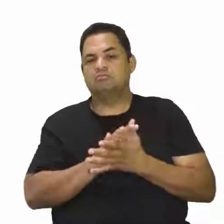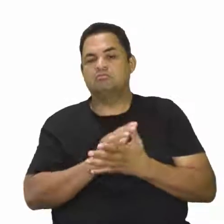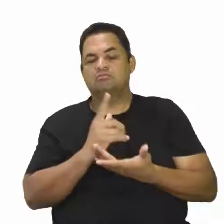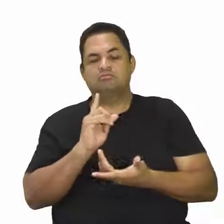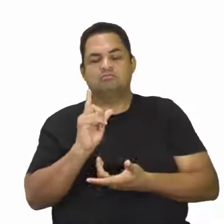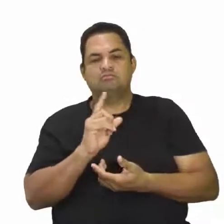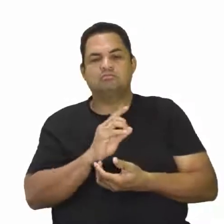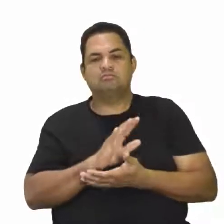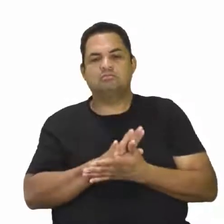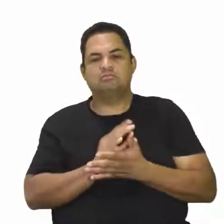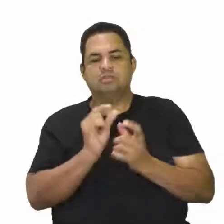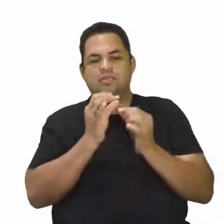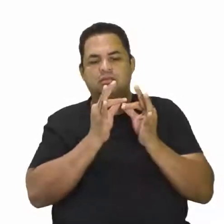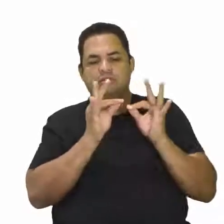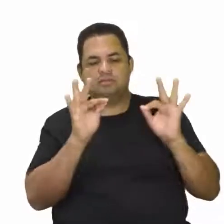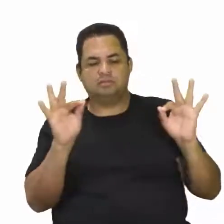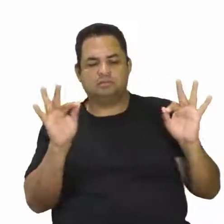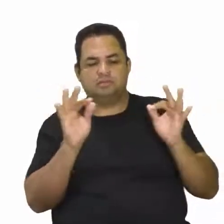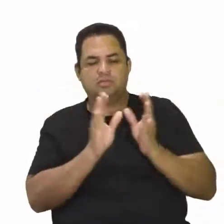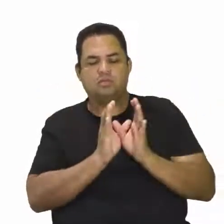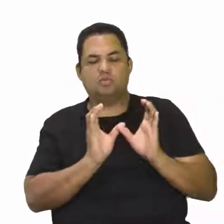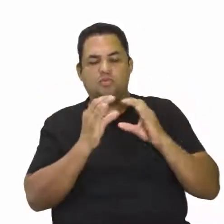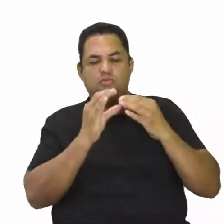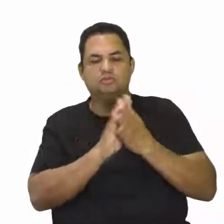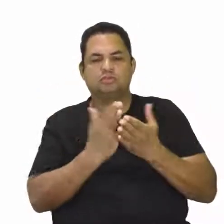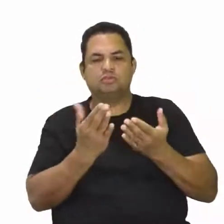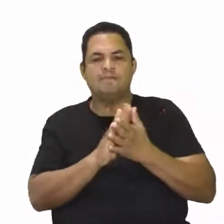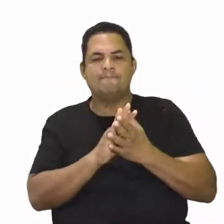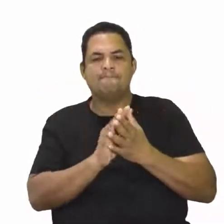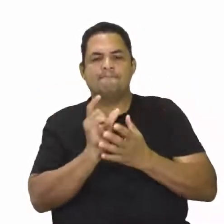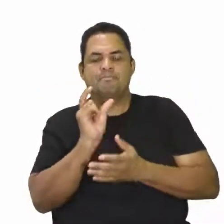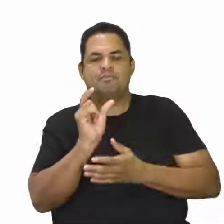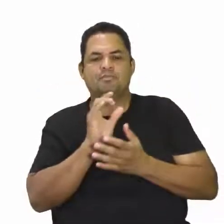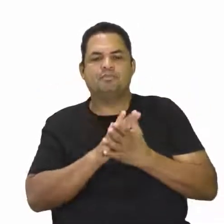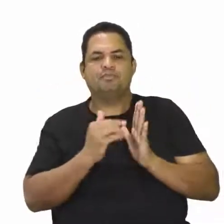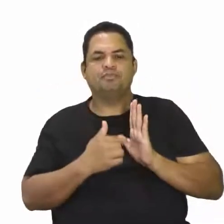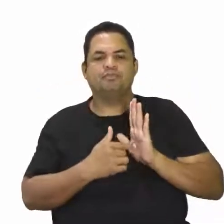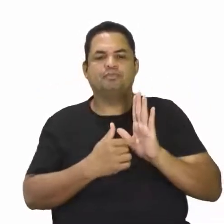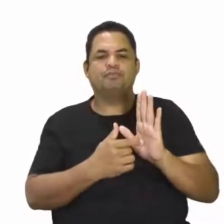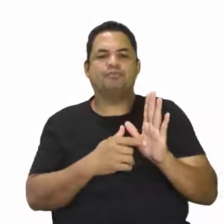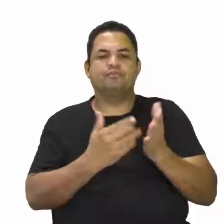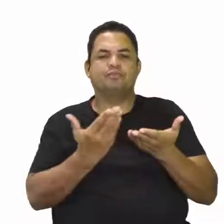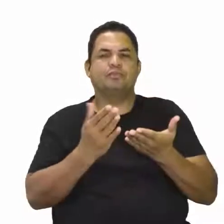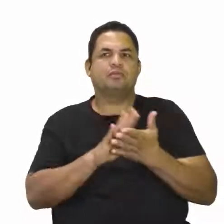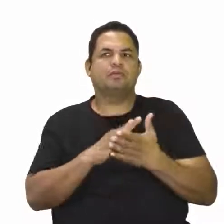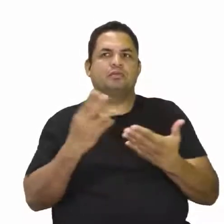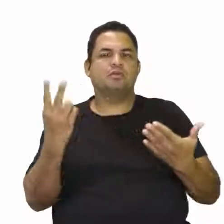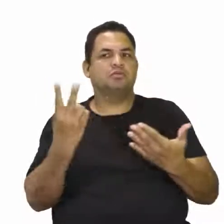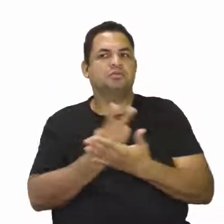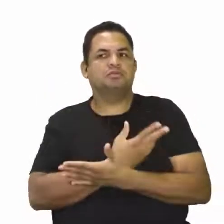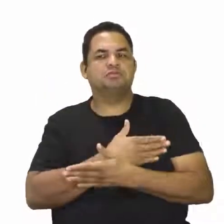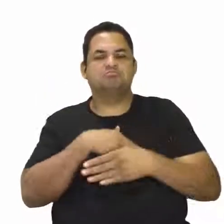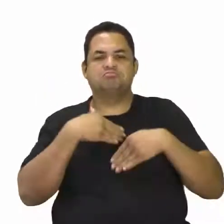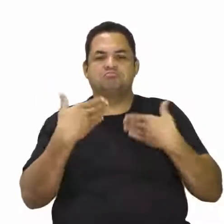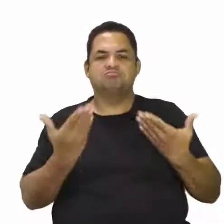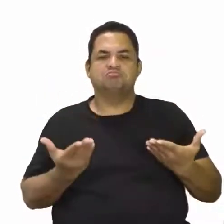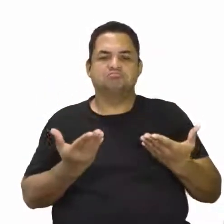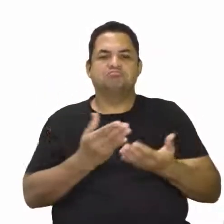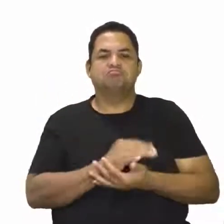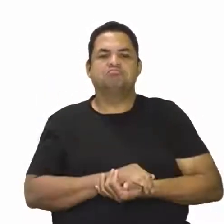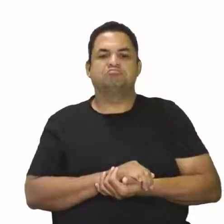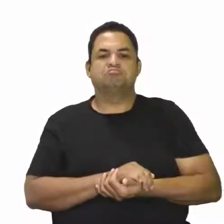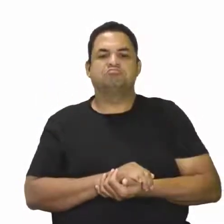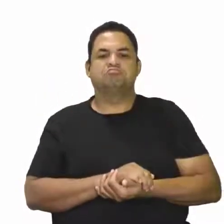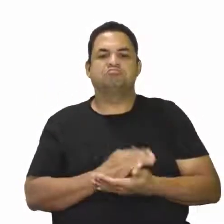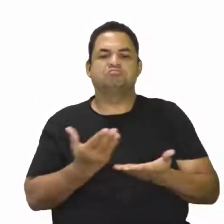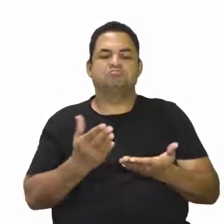invariável da oração. É uma classe de palavras. E ele vai expressar algumas circunstâncias. E essas circunstâncias,